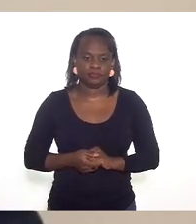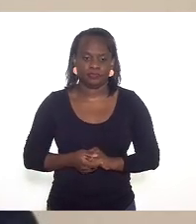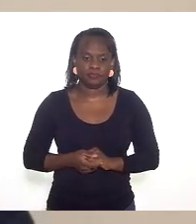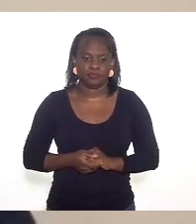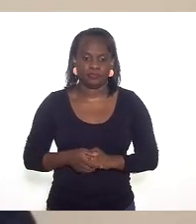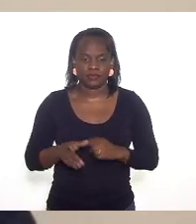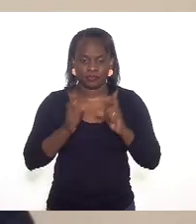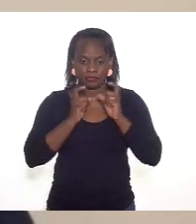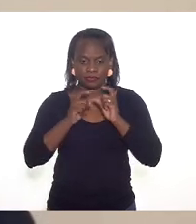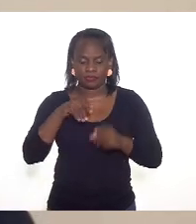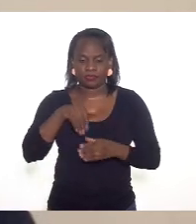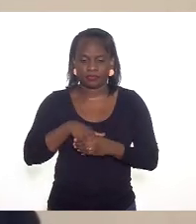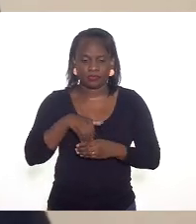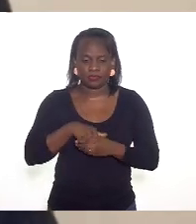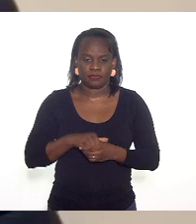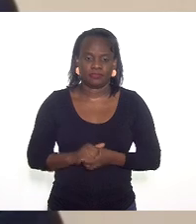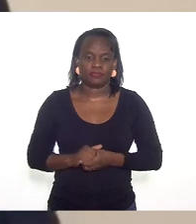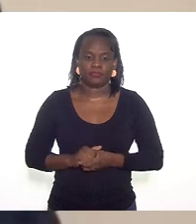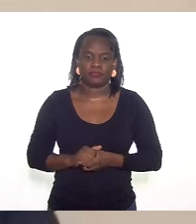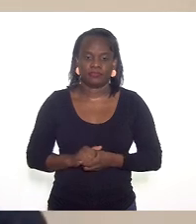Em discussão e em votação,